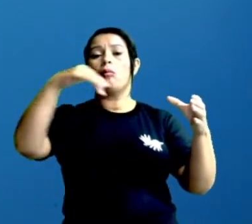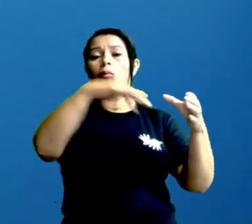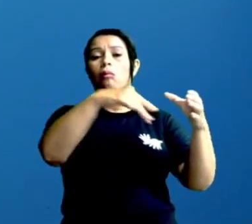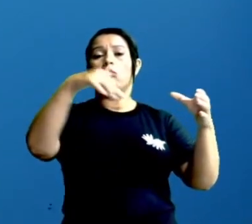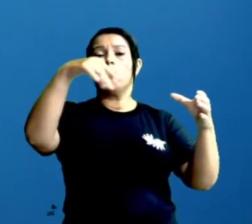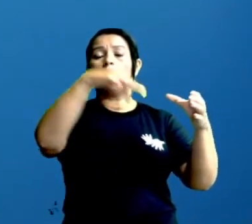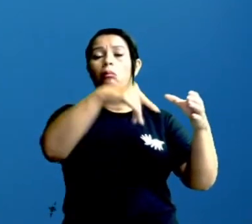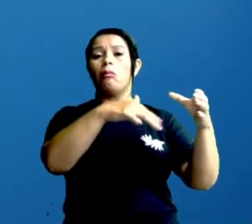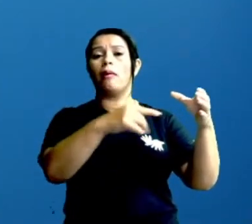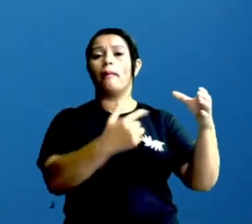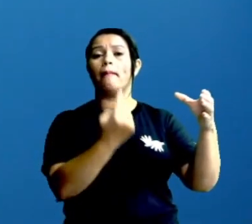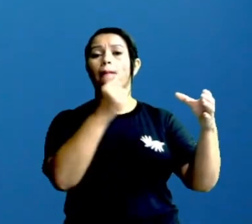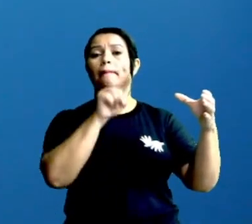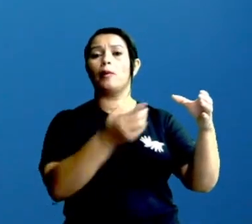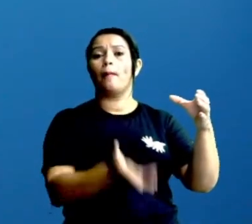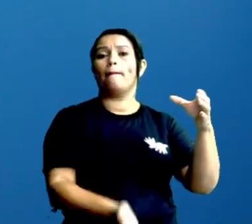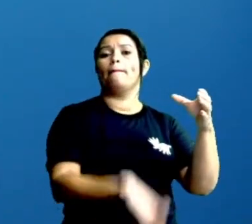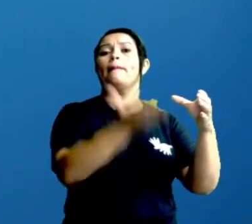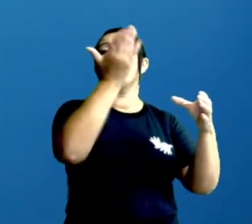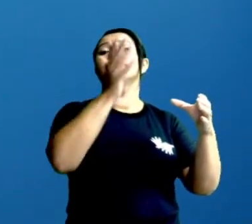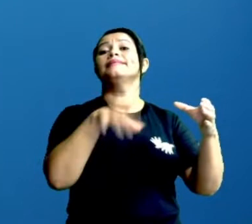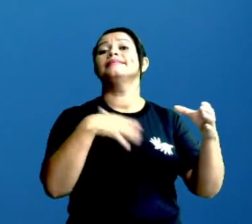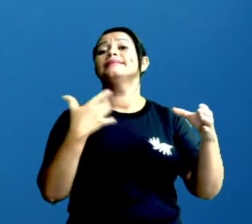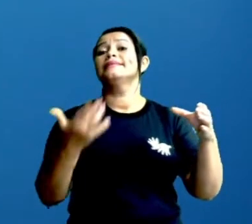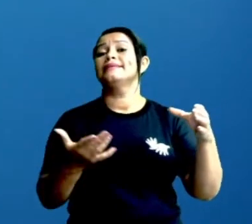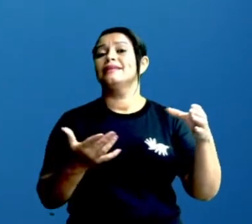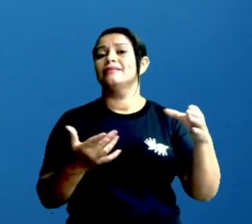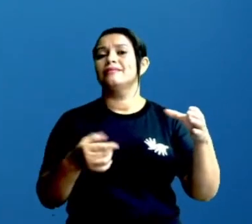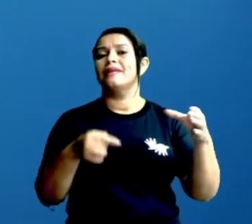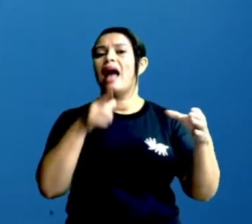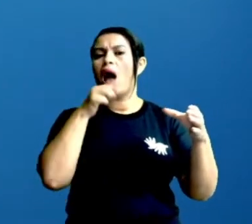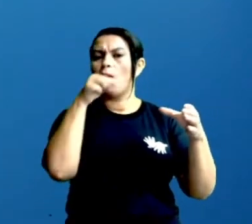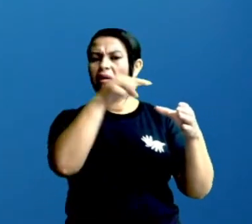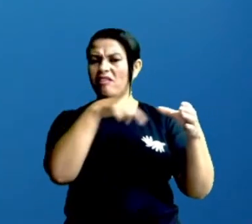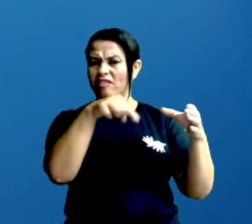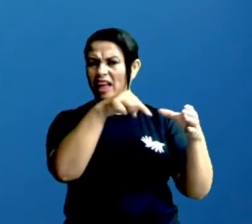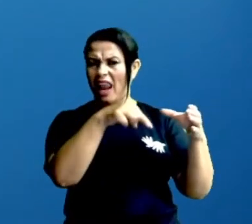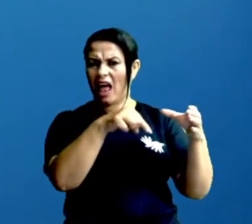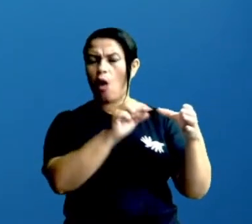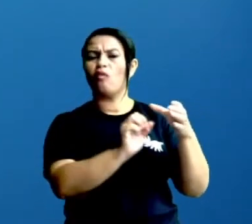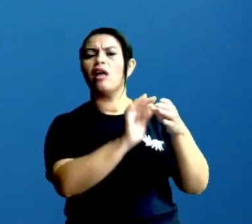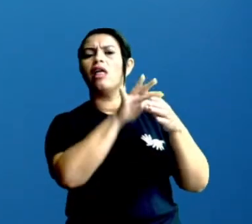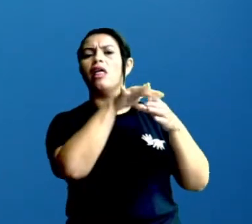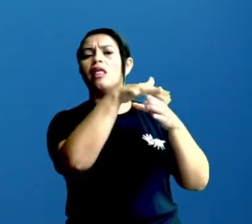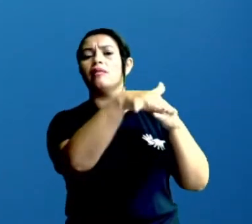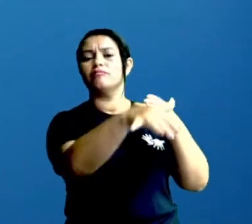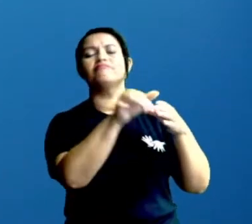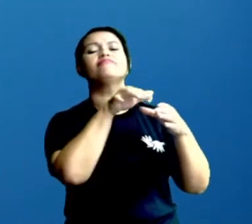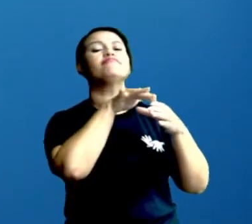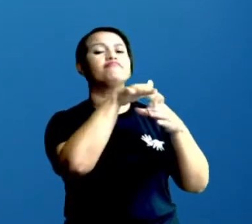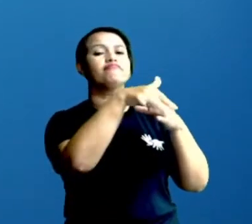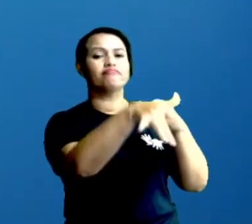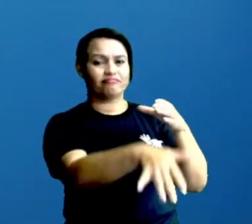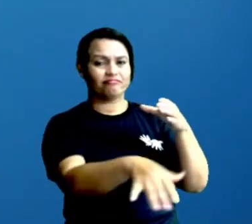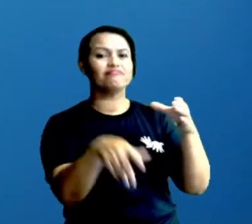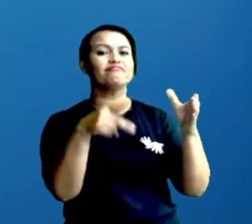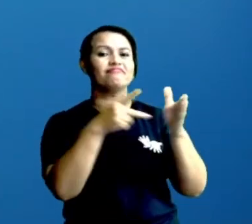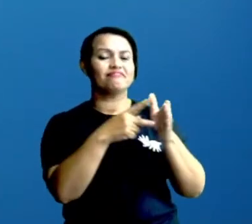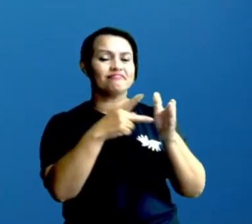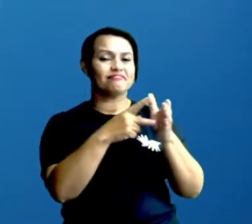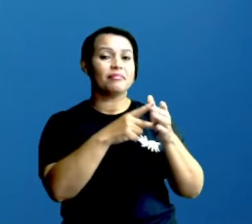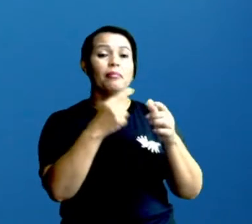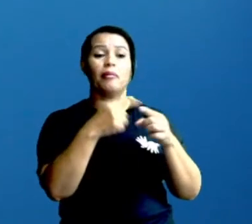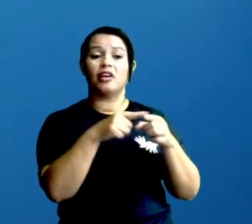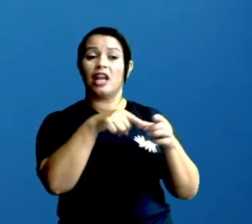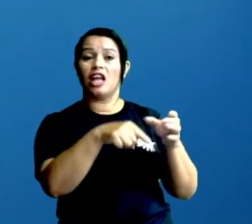dos 1000 litros. Vai ficar lá ou vai esborrar? Vai esborrar, não é isso? Porque